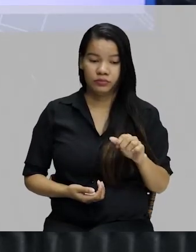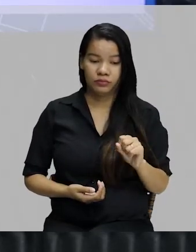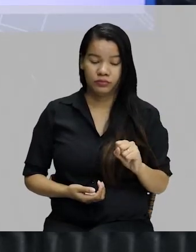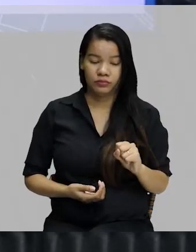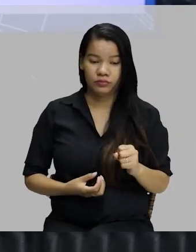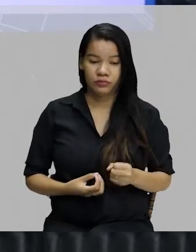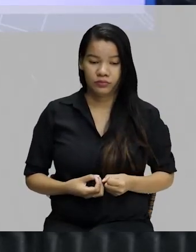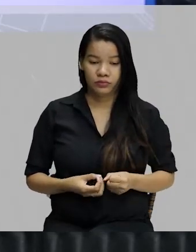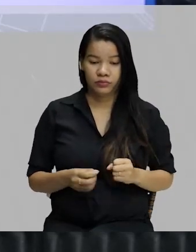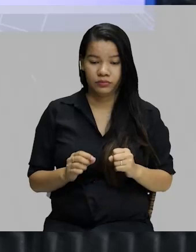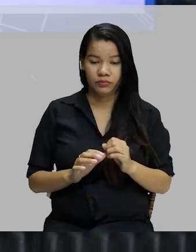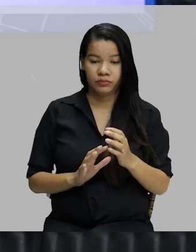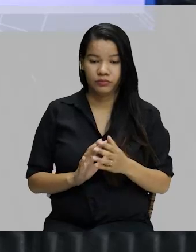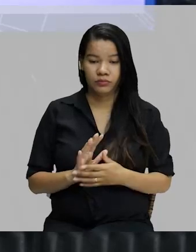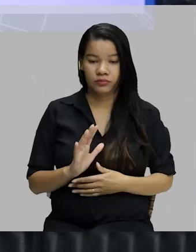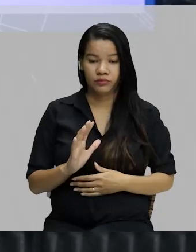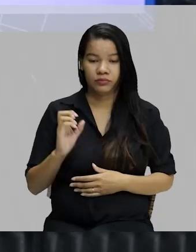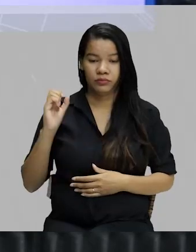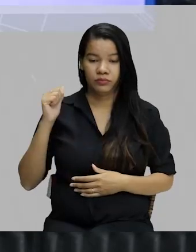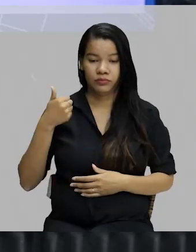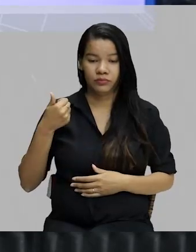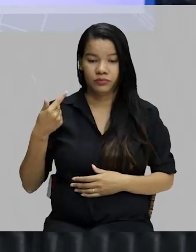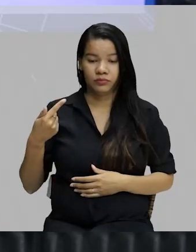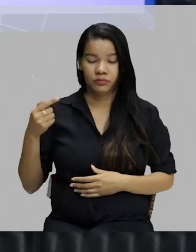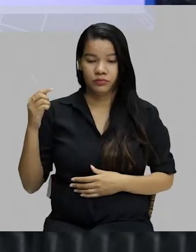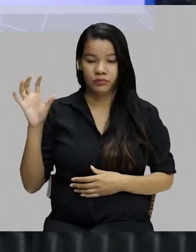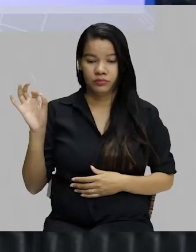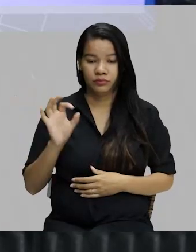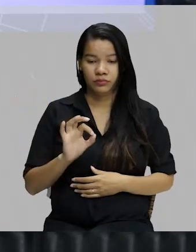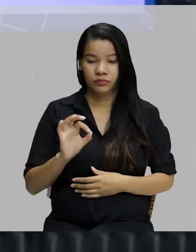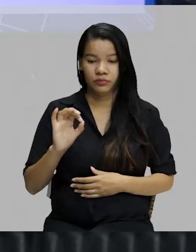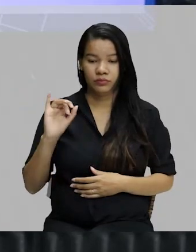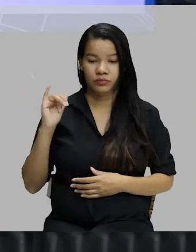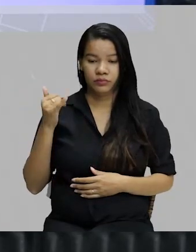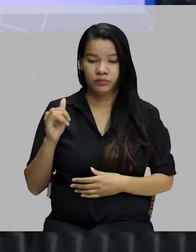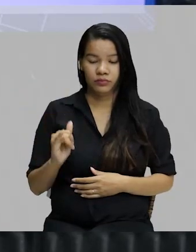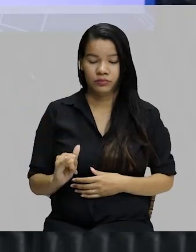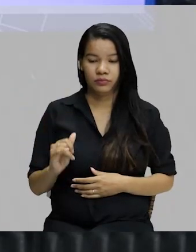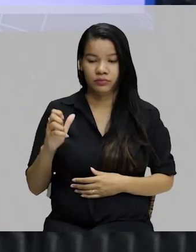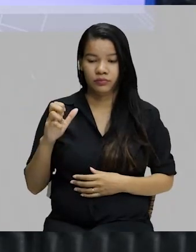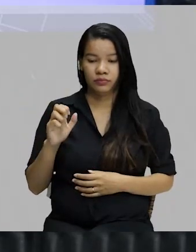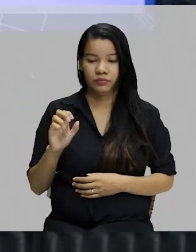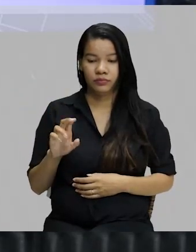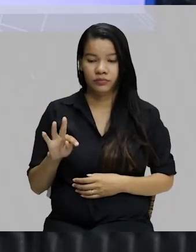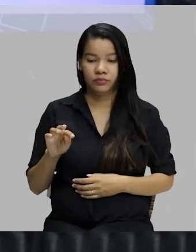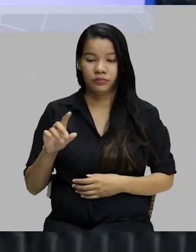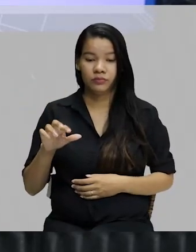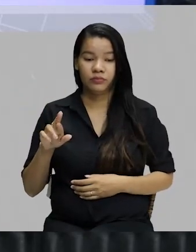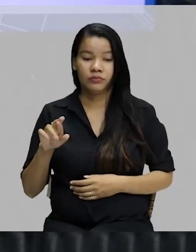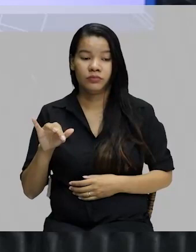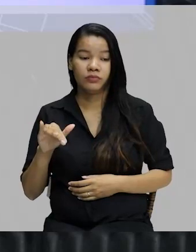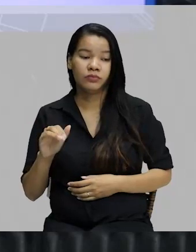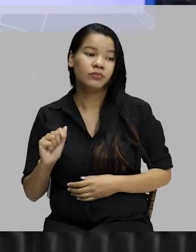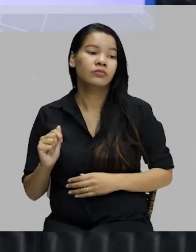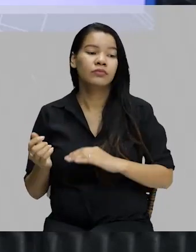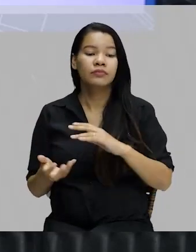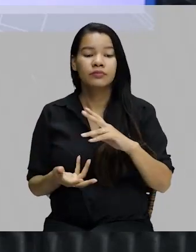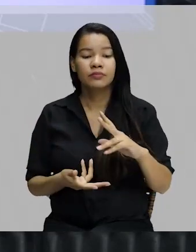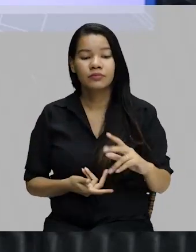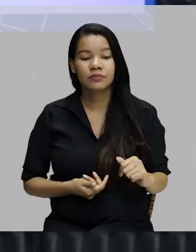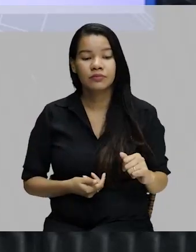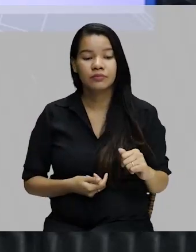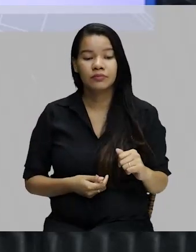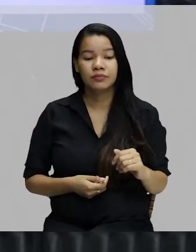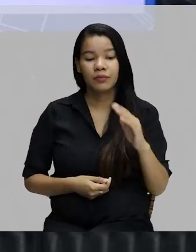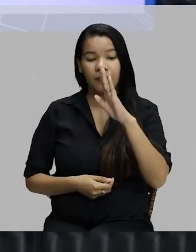geram 17% da energia elétrica no mundo. O Brasil também tem um programa nuclear, certo? Nós temos na